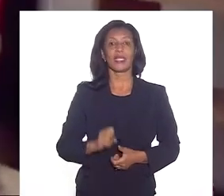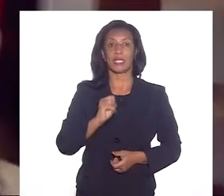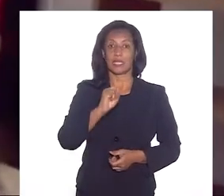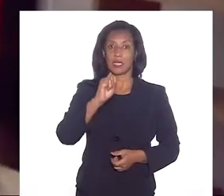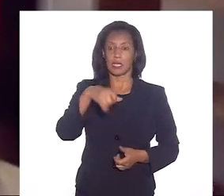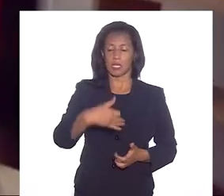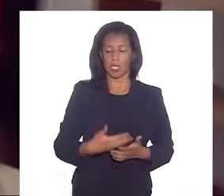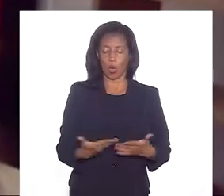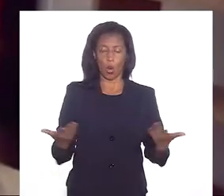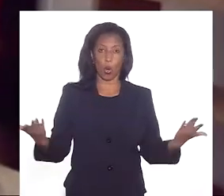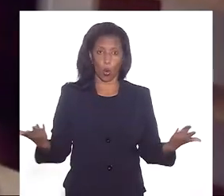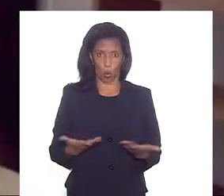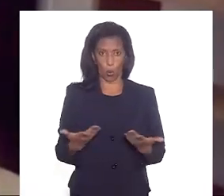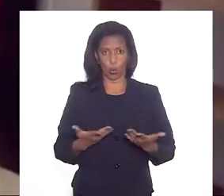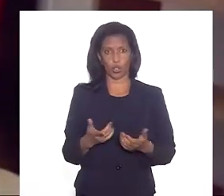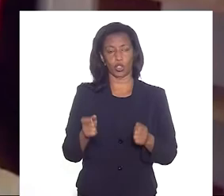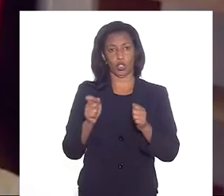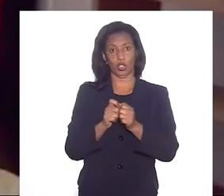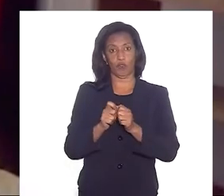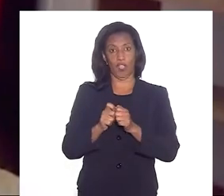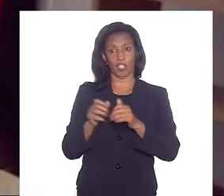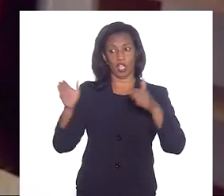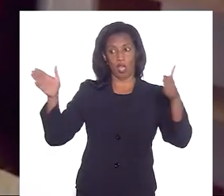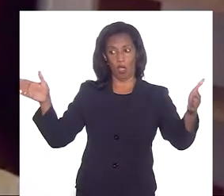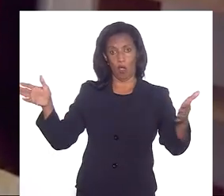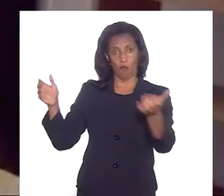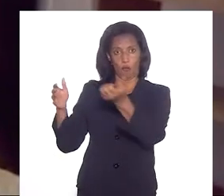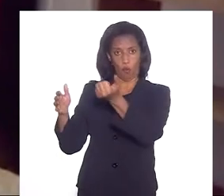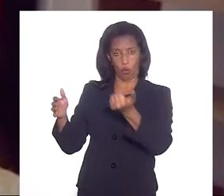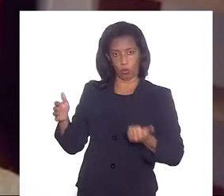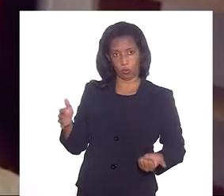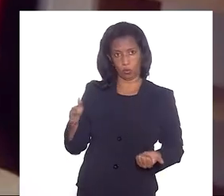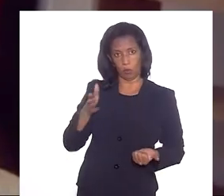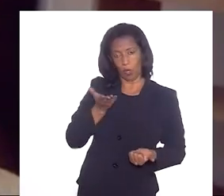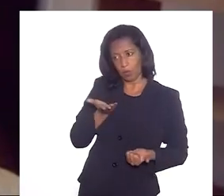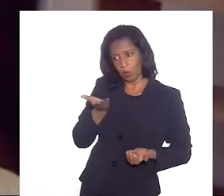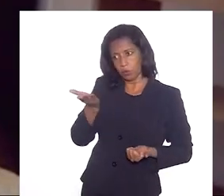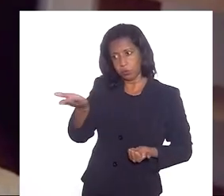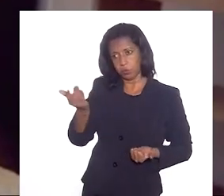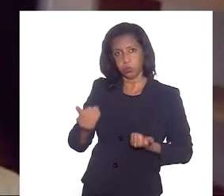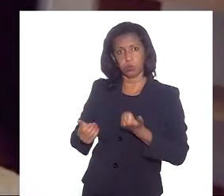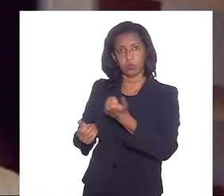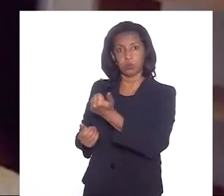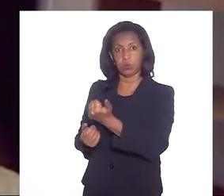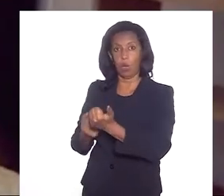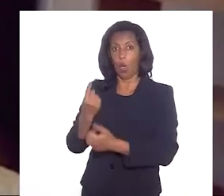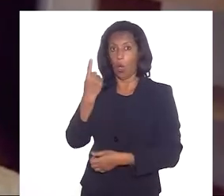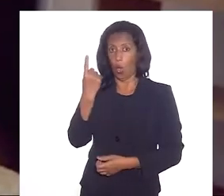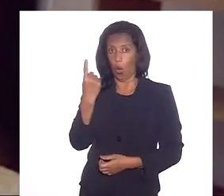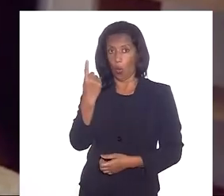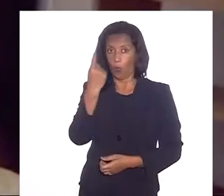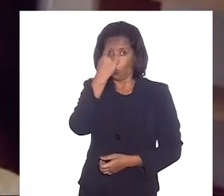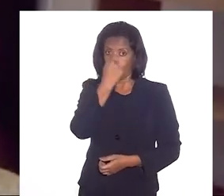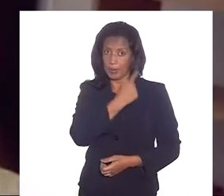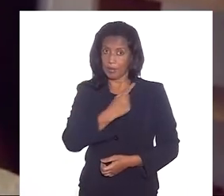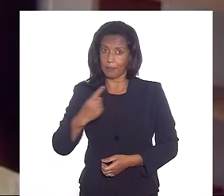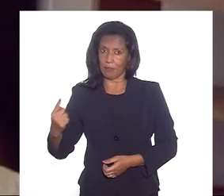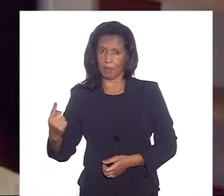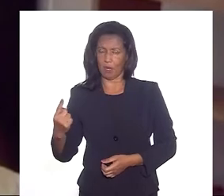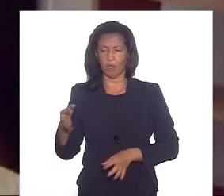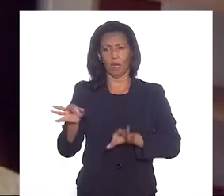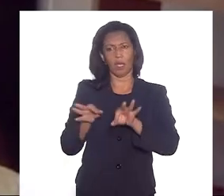Sim, hoje a gente faz uma fornada por semana e é de uma